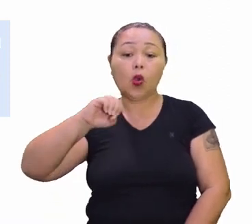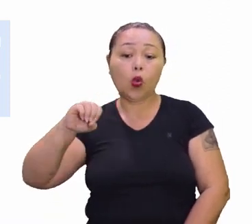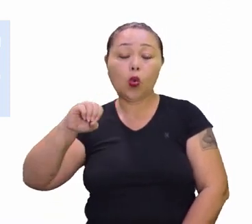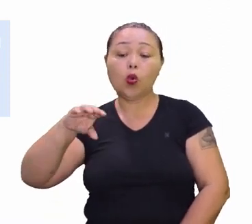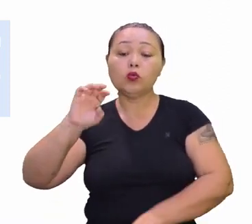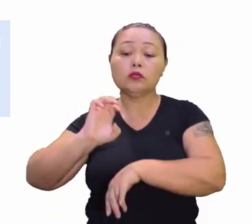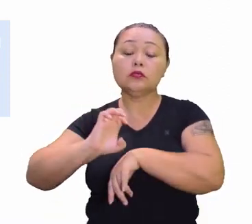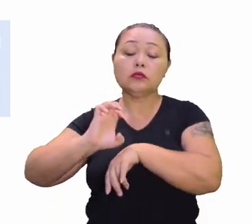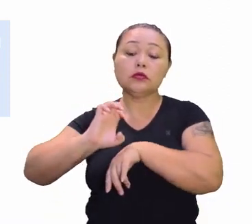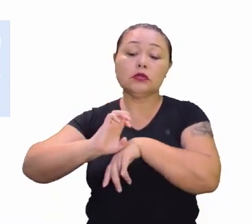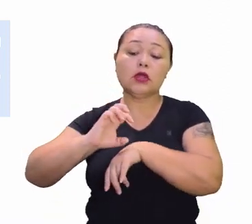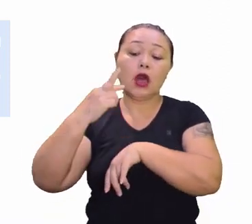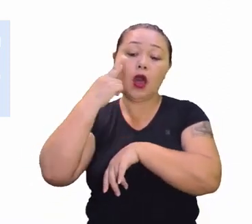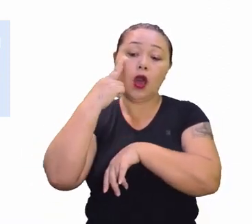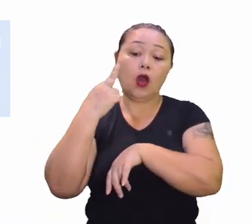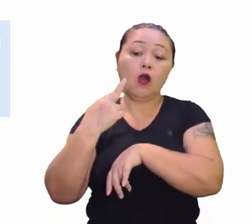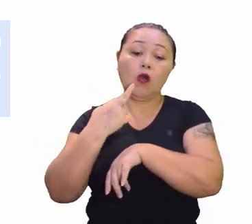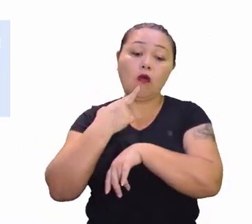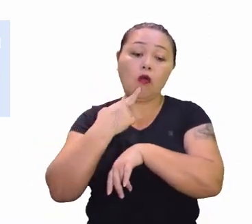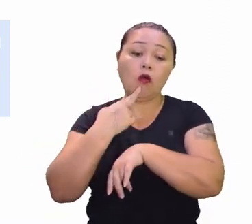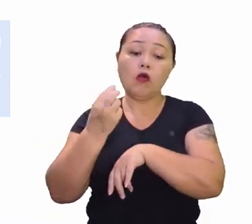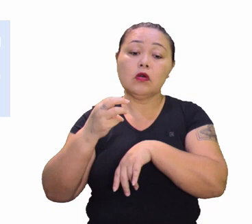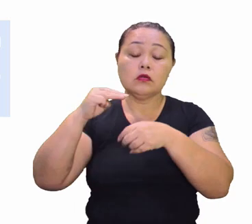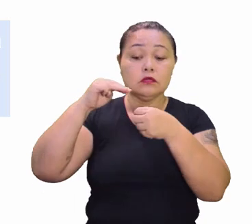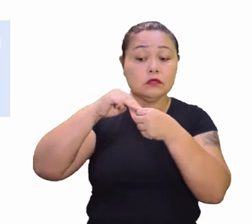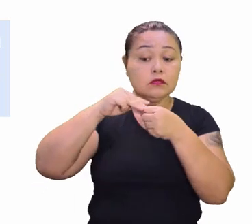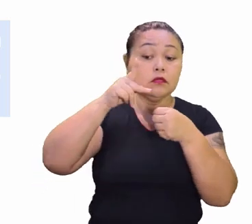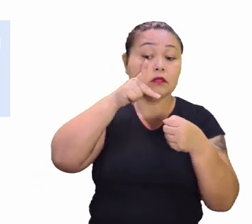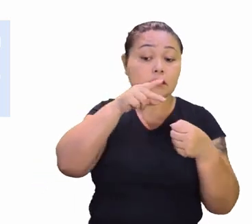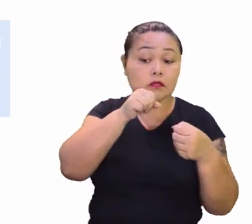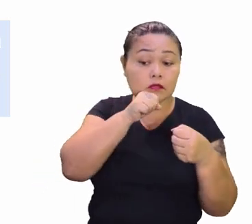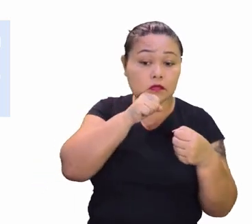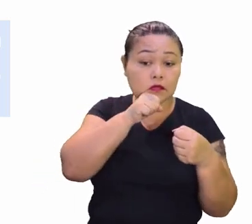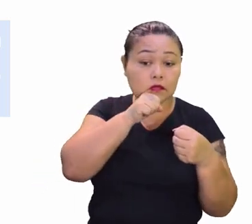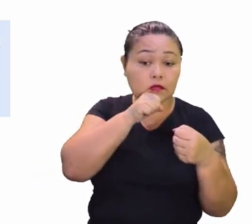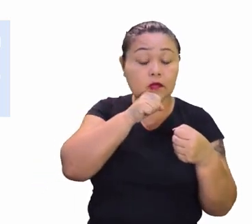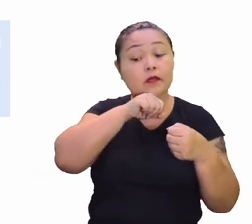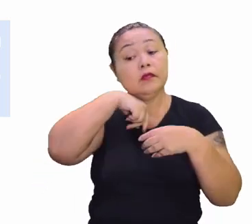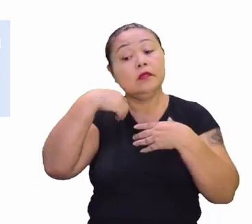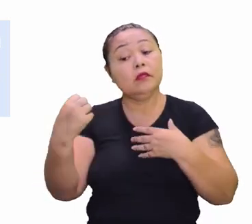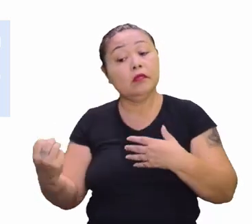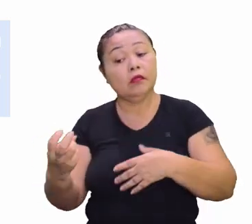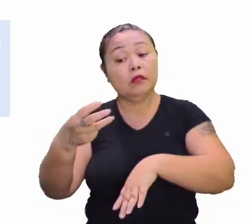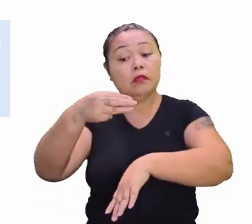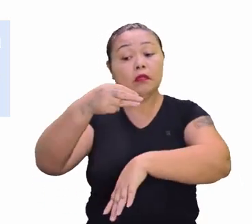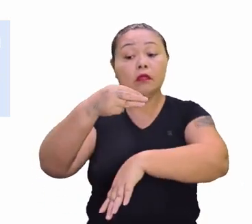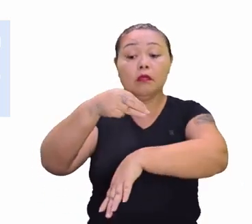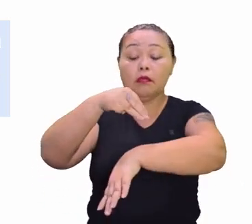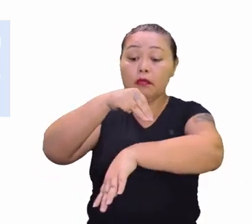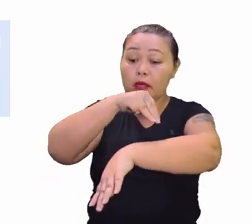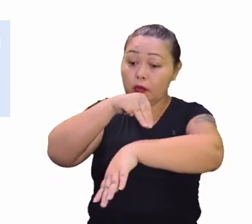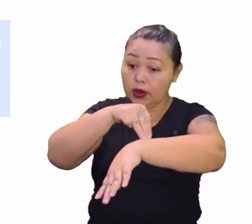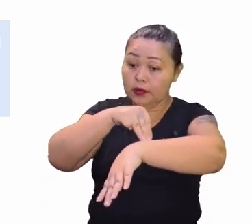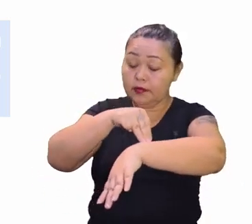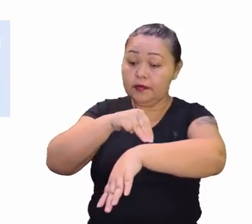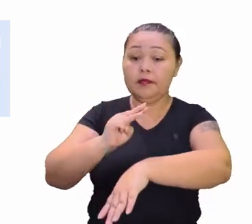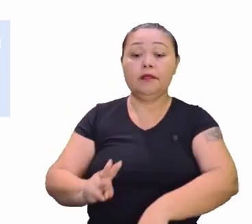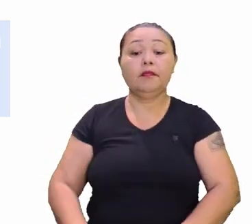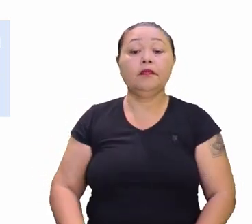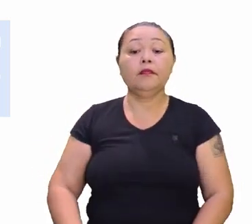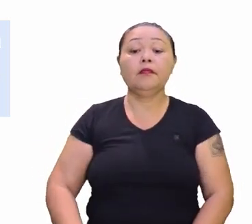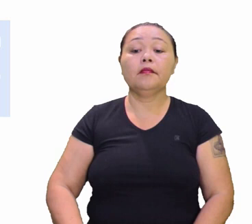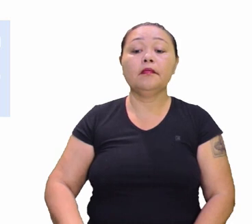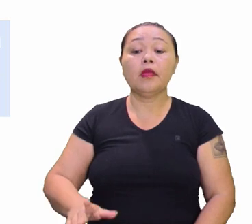de Rondônia, entre os municípios de Porto Velho e Nova Mamoré.